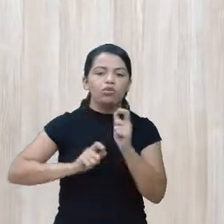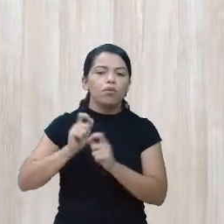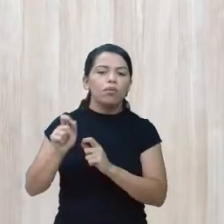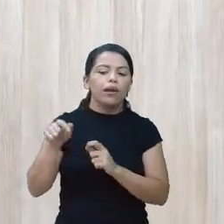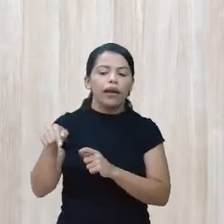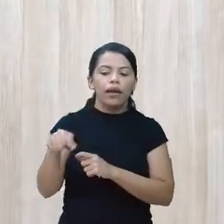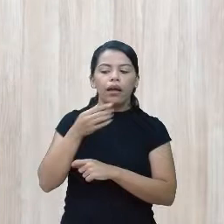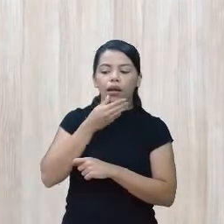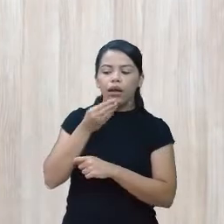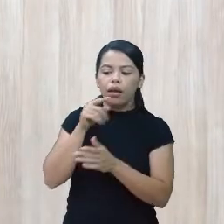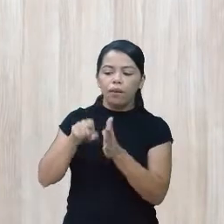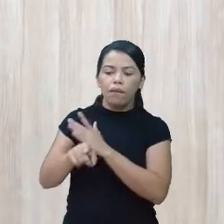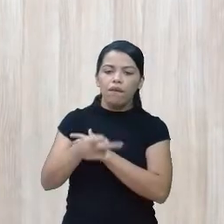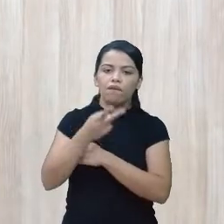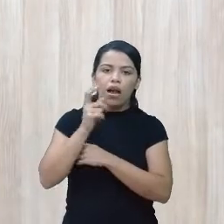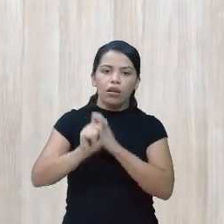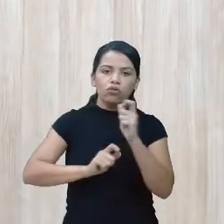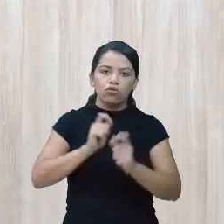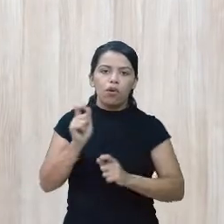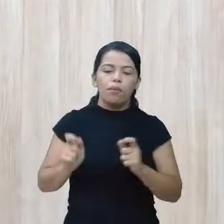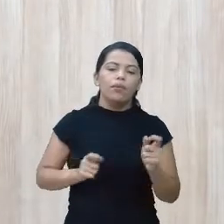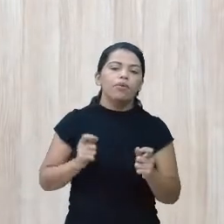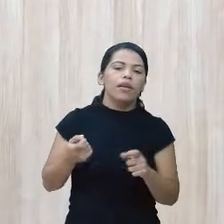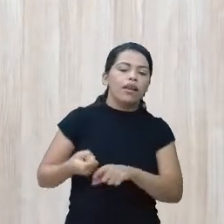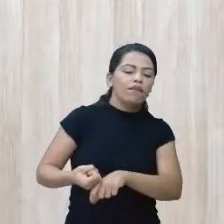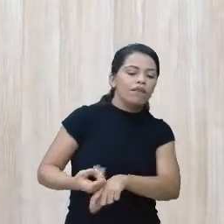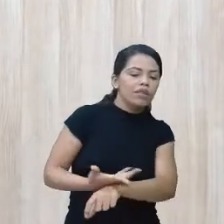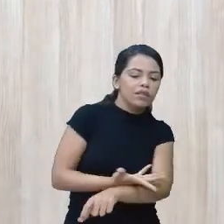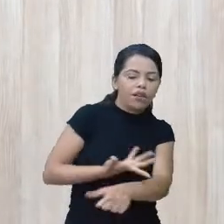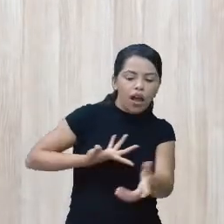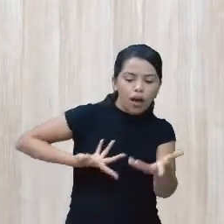da interação. O som ele cria isso,